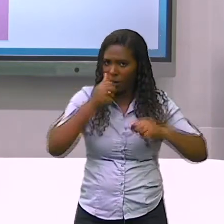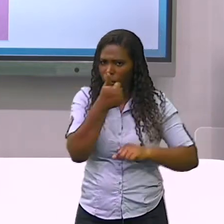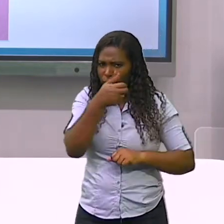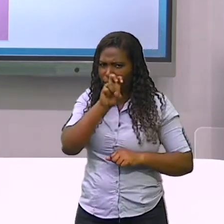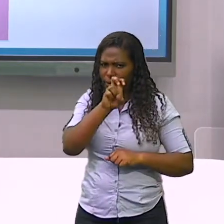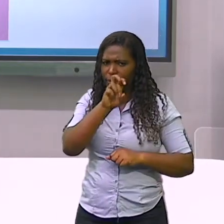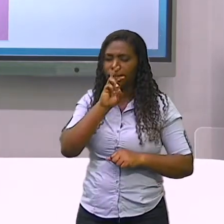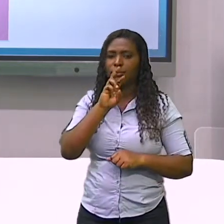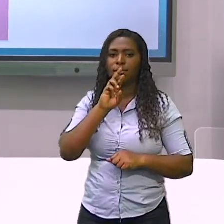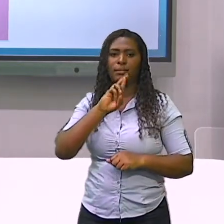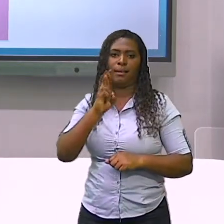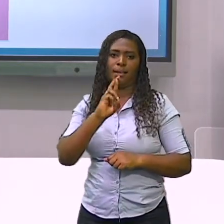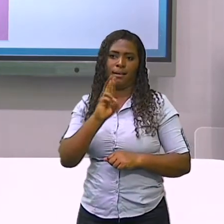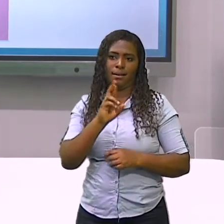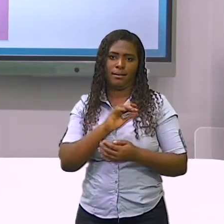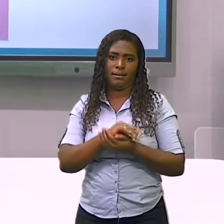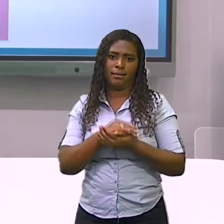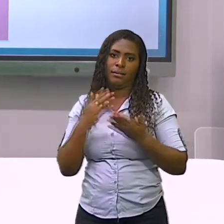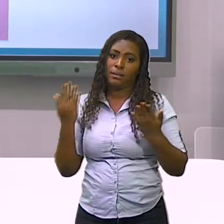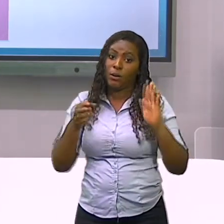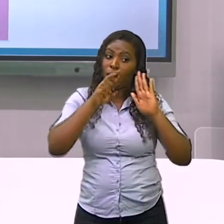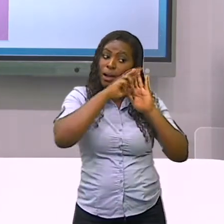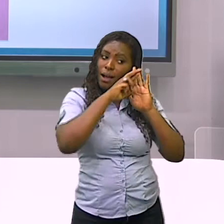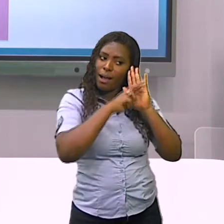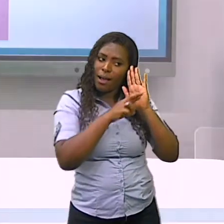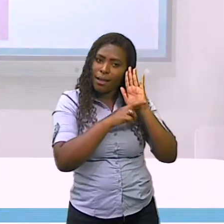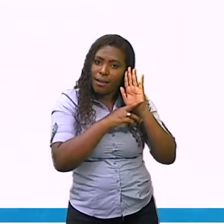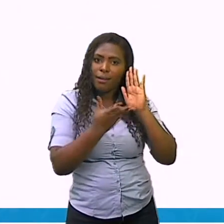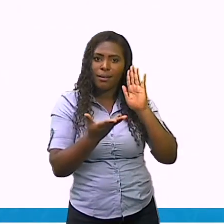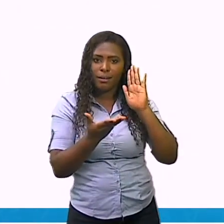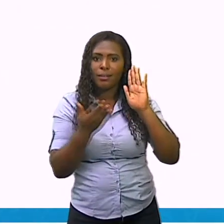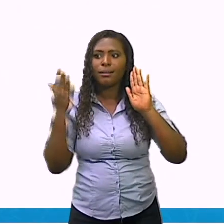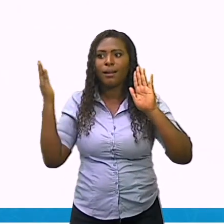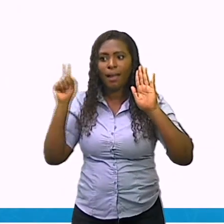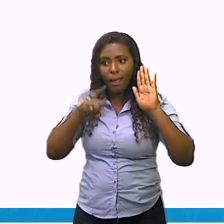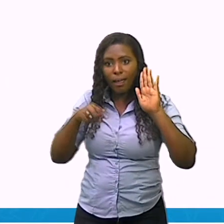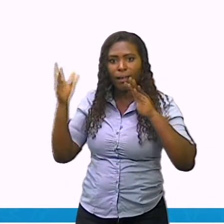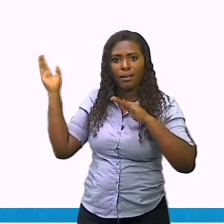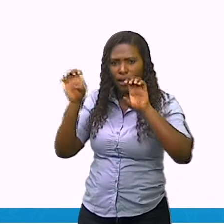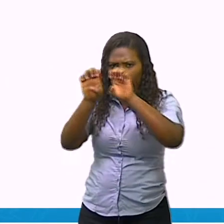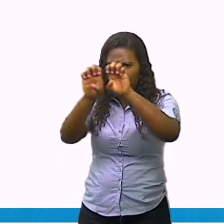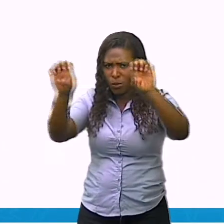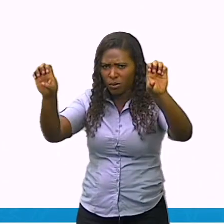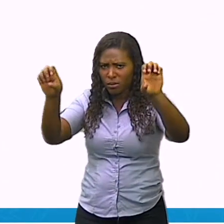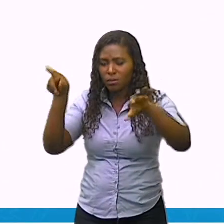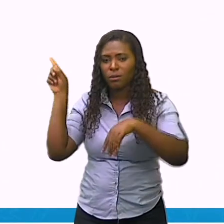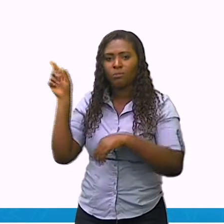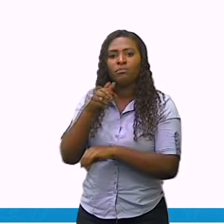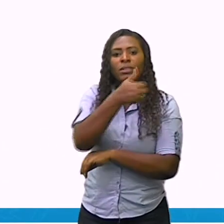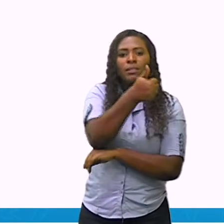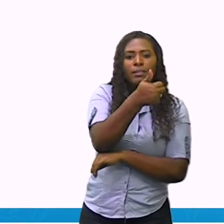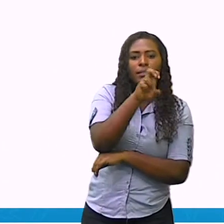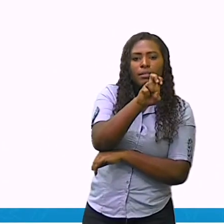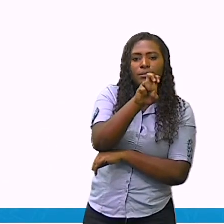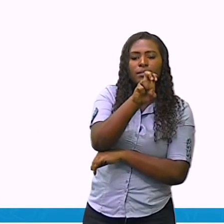função é justamente essa. 15 mais